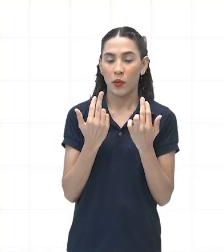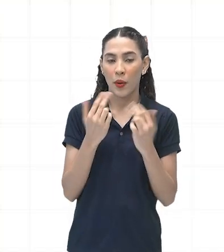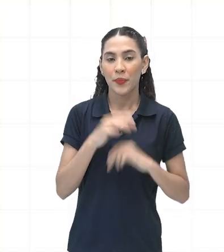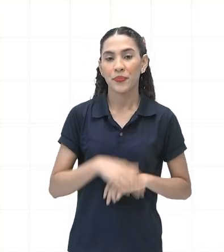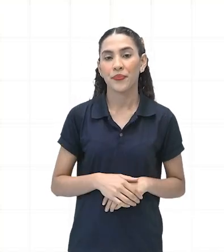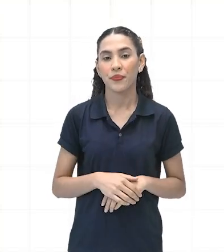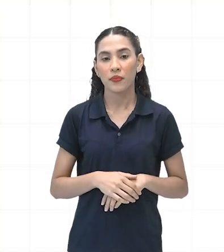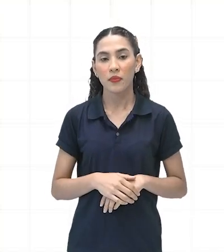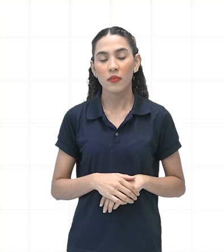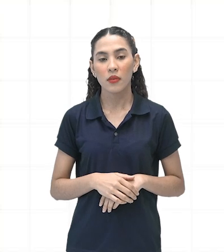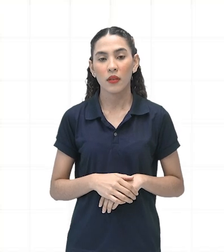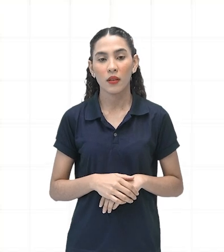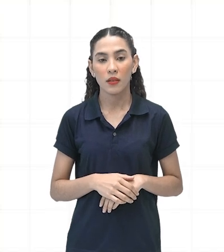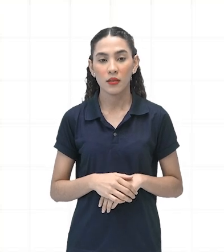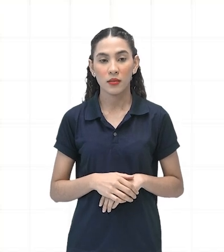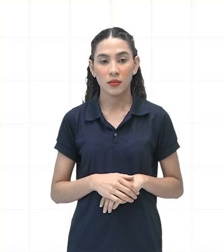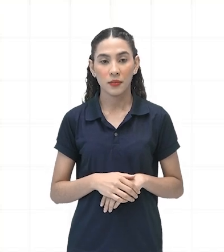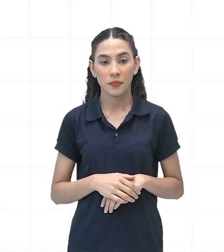comum.